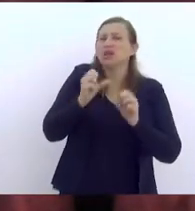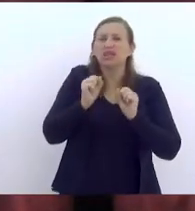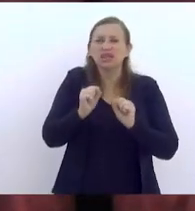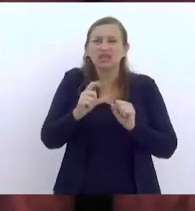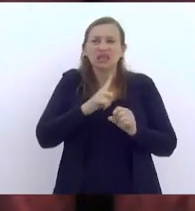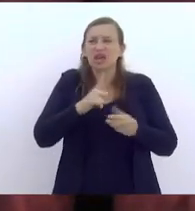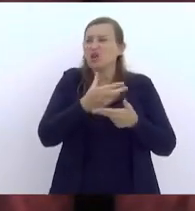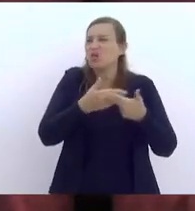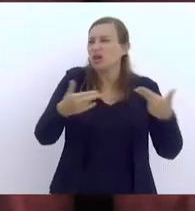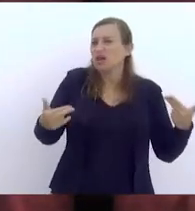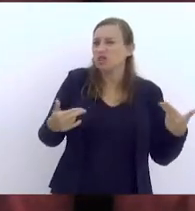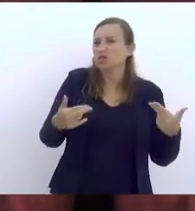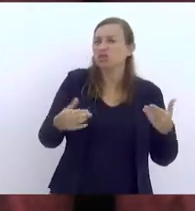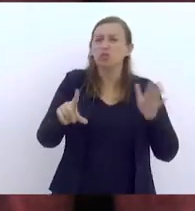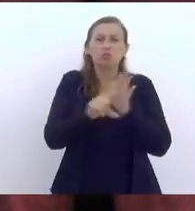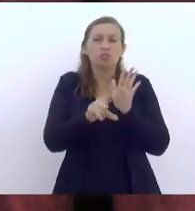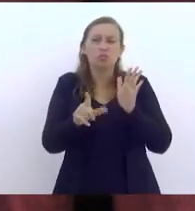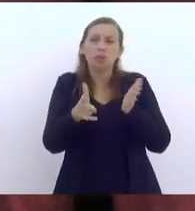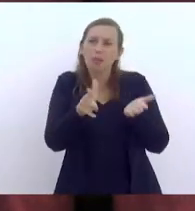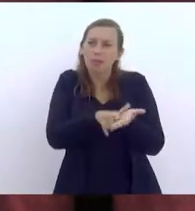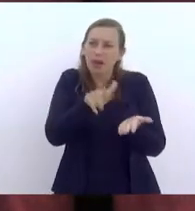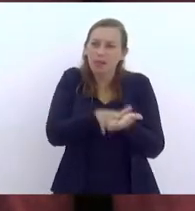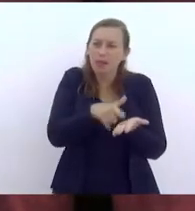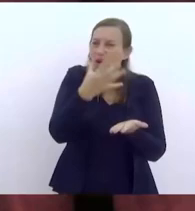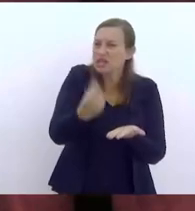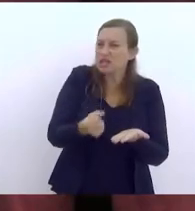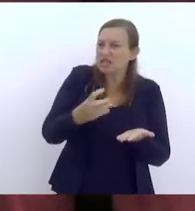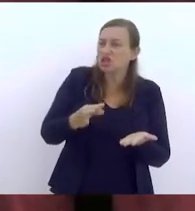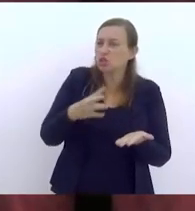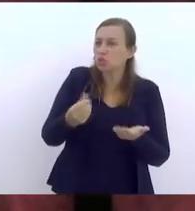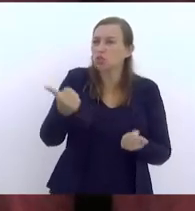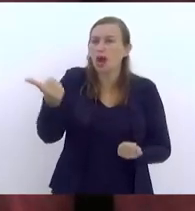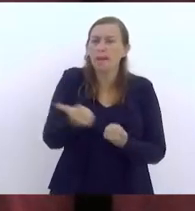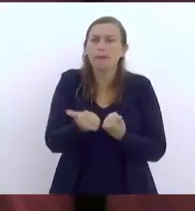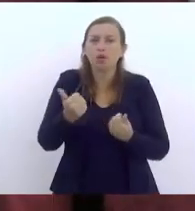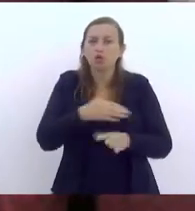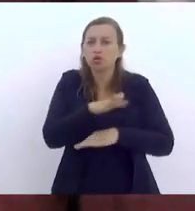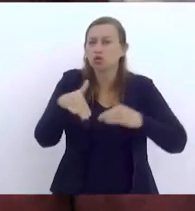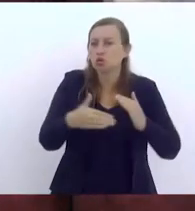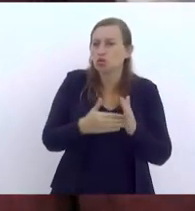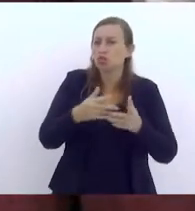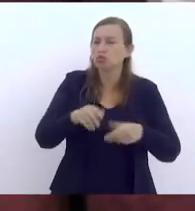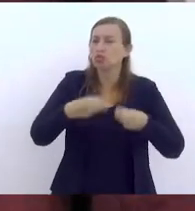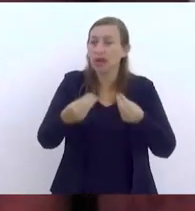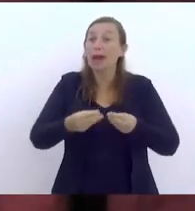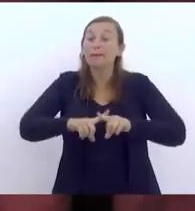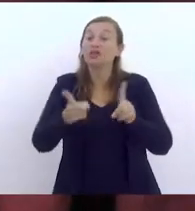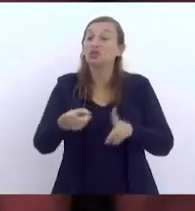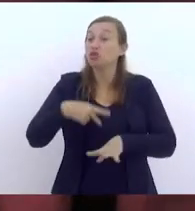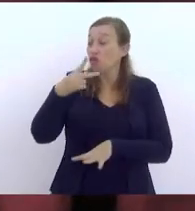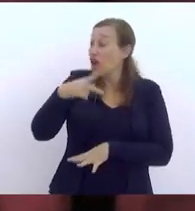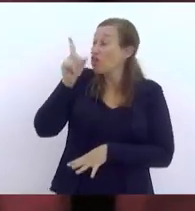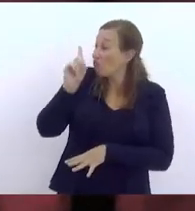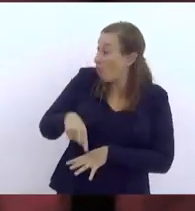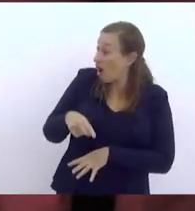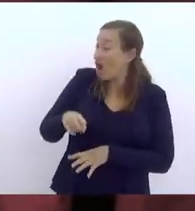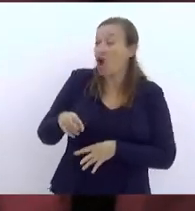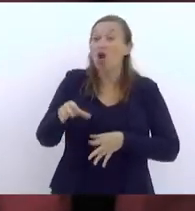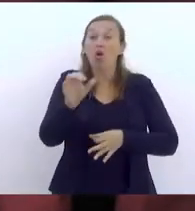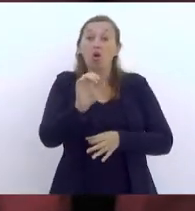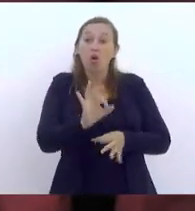papel aceita tudo, apoio todo mundo dá para todo mundo, mas o que eu estou afirmando é,